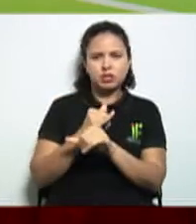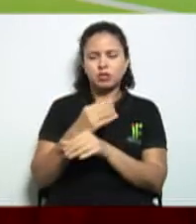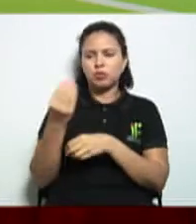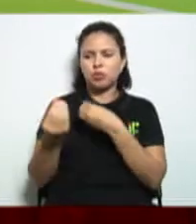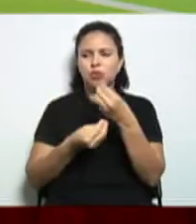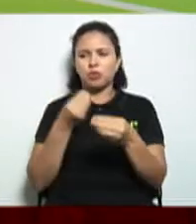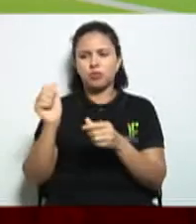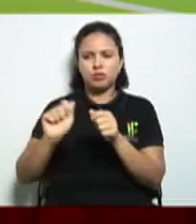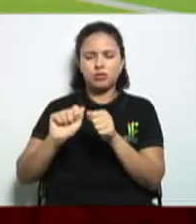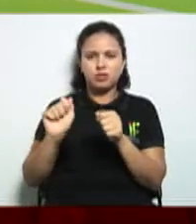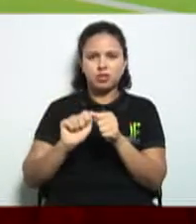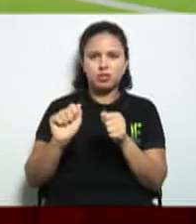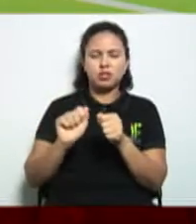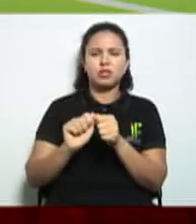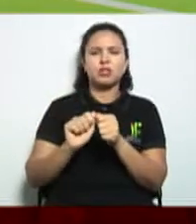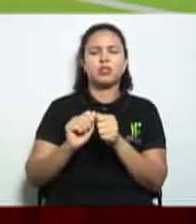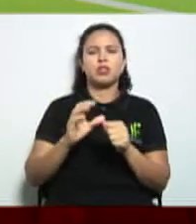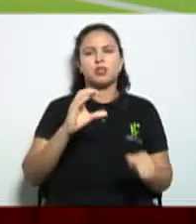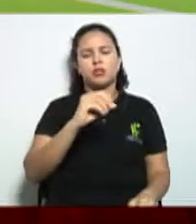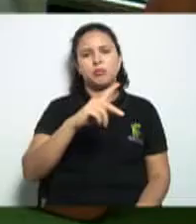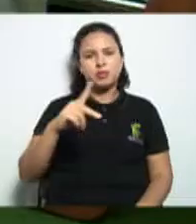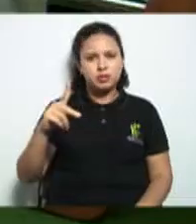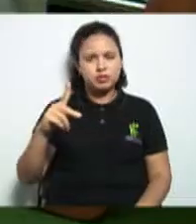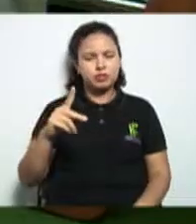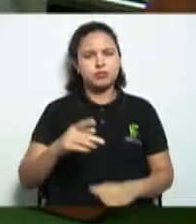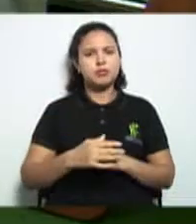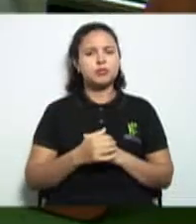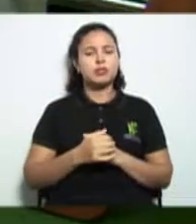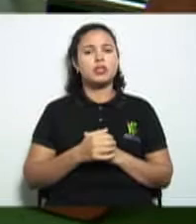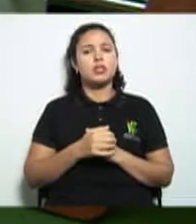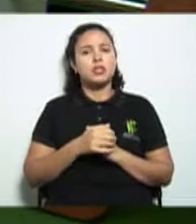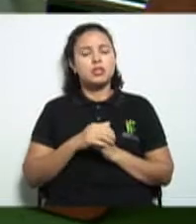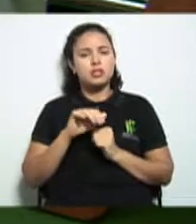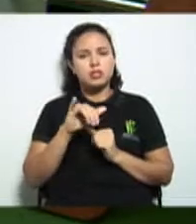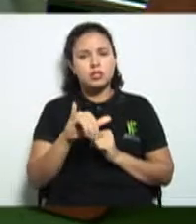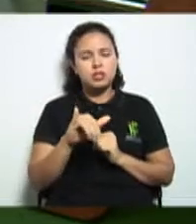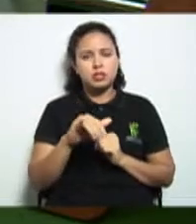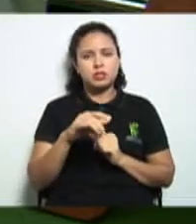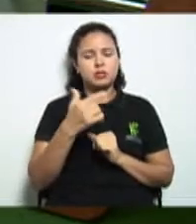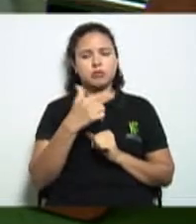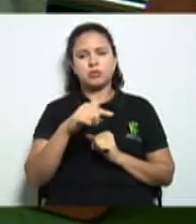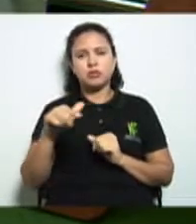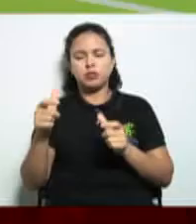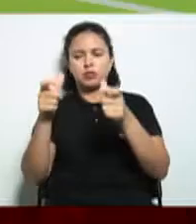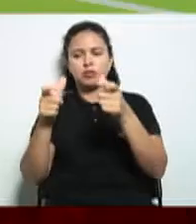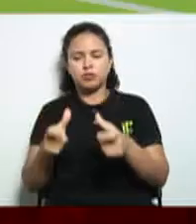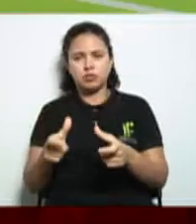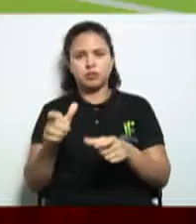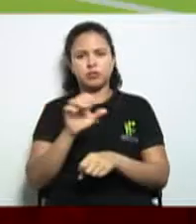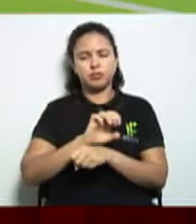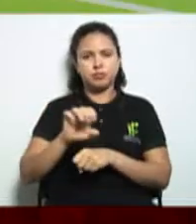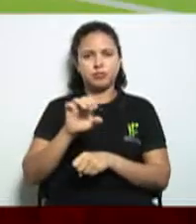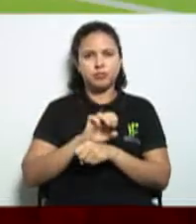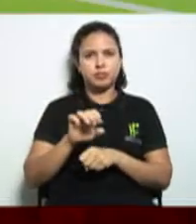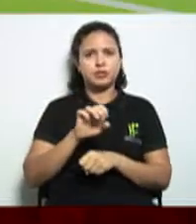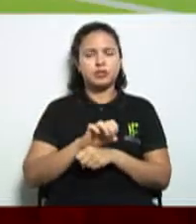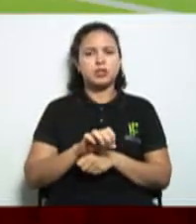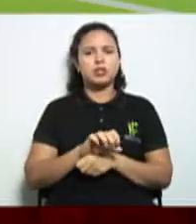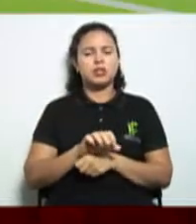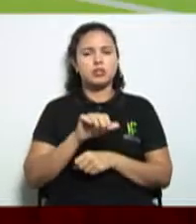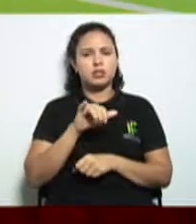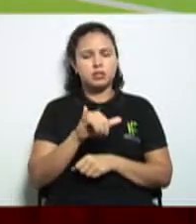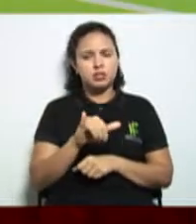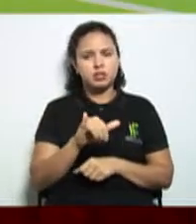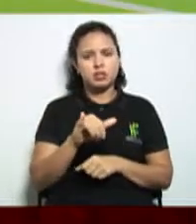faço a cooperativa de lixo, e né? se eu não tiver lugar de estagiar também, E se eu não tiver lugar de estagiar? São duas condições, né? Se de fato